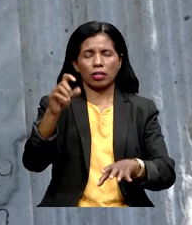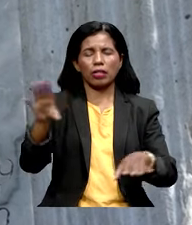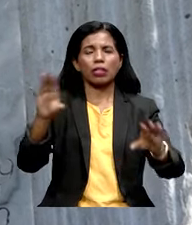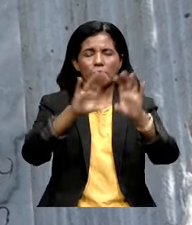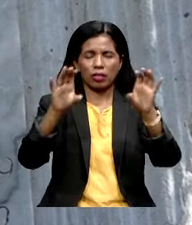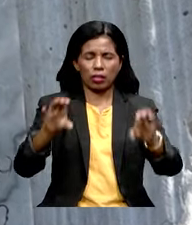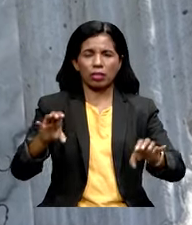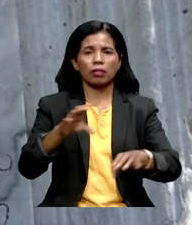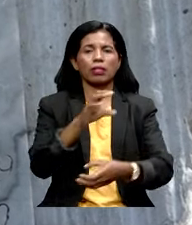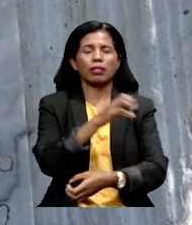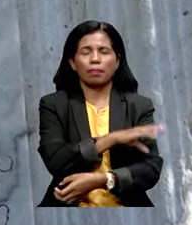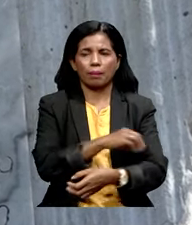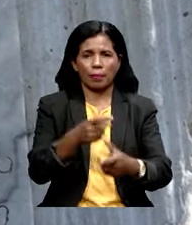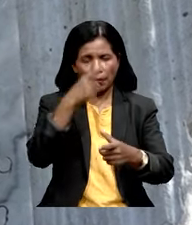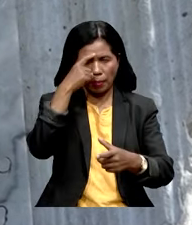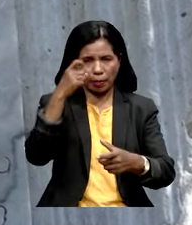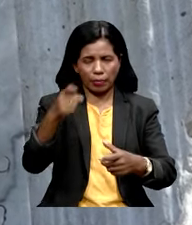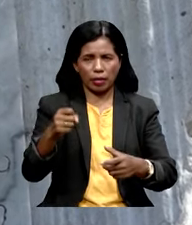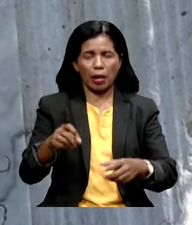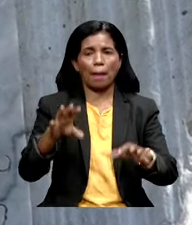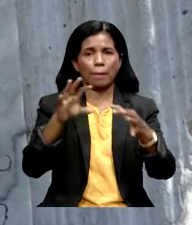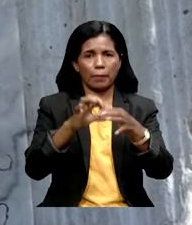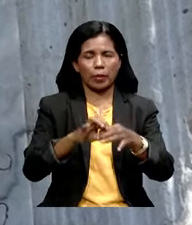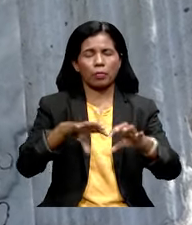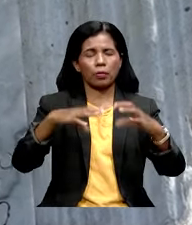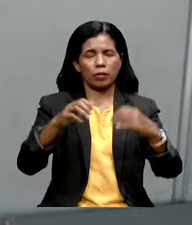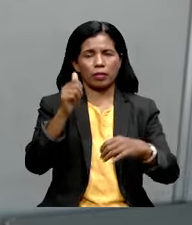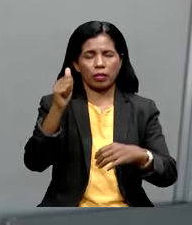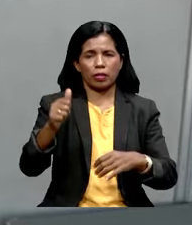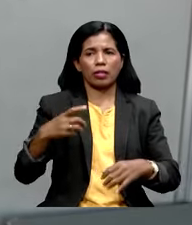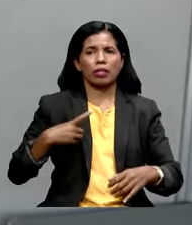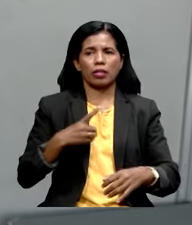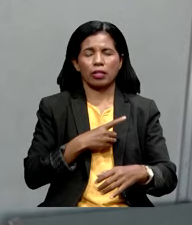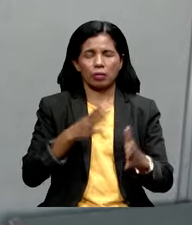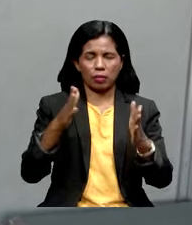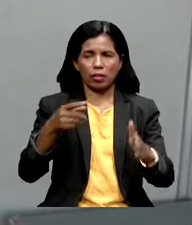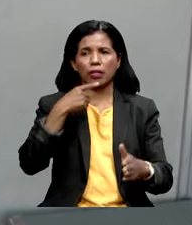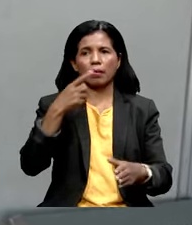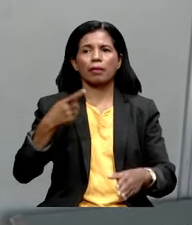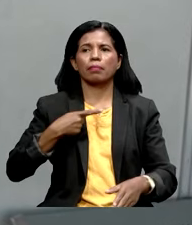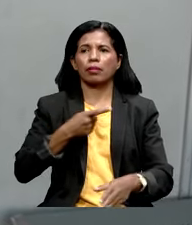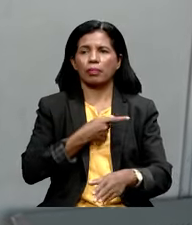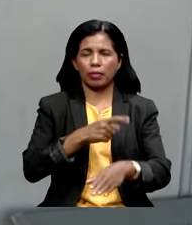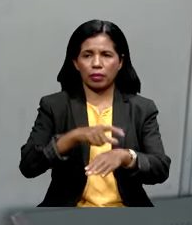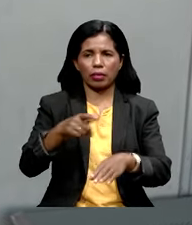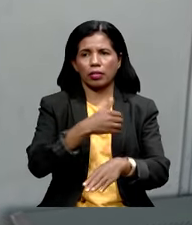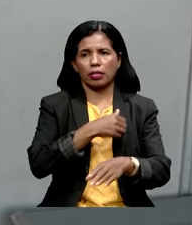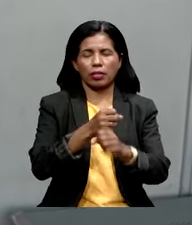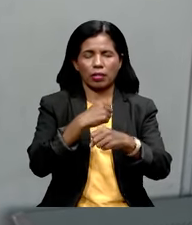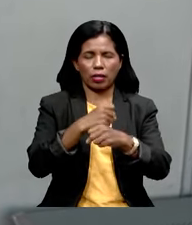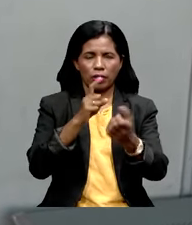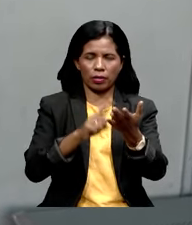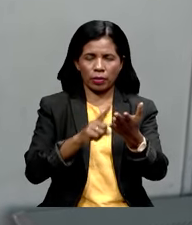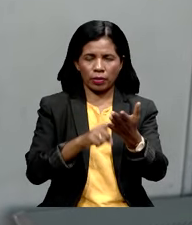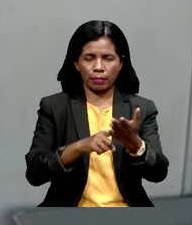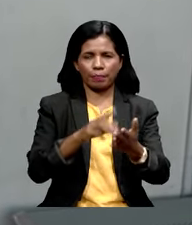no selo tan. Também é membro da Comissão A, deputado Patrocínio Fernandes Chateten, Parlamento Nacional se dá o caso de discussão a